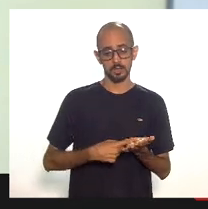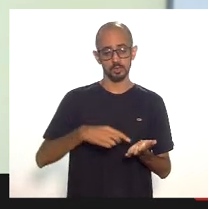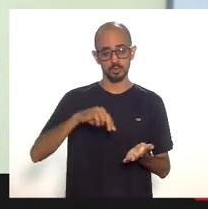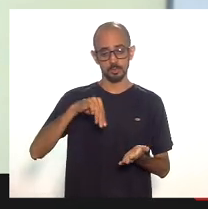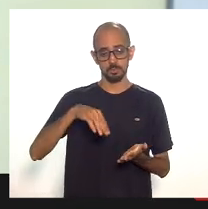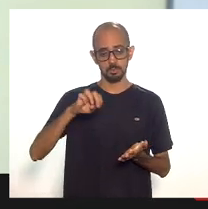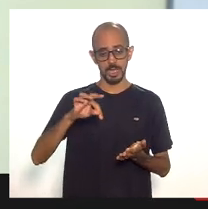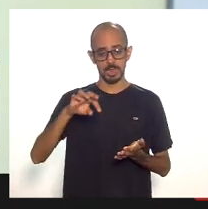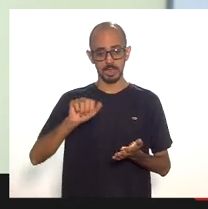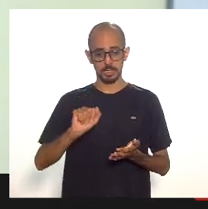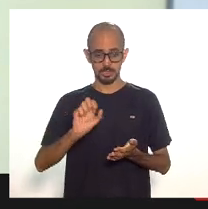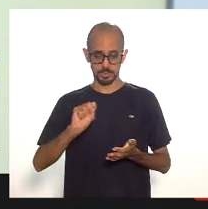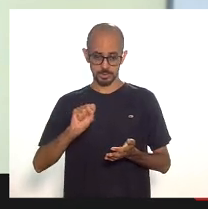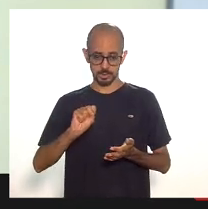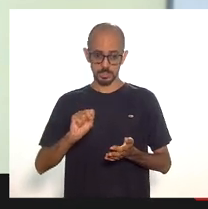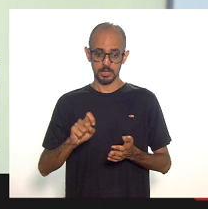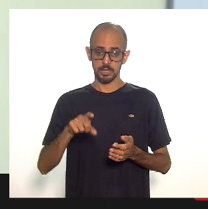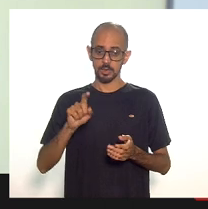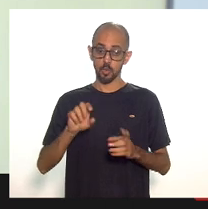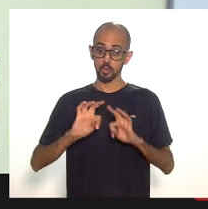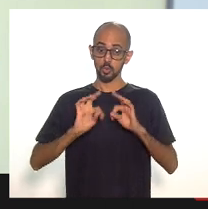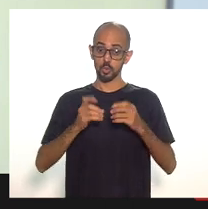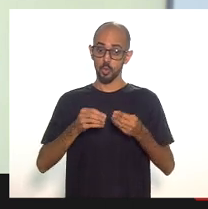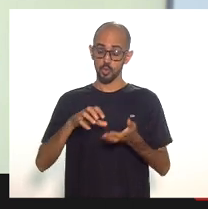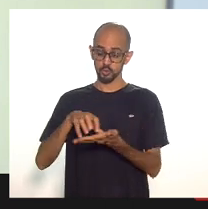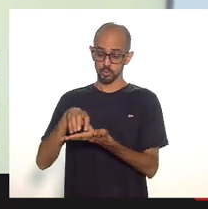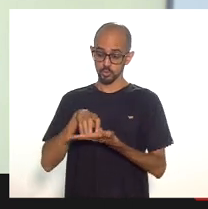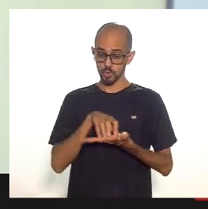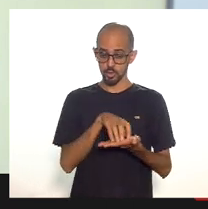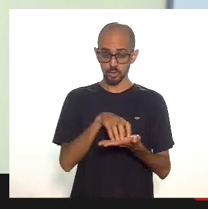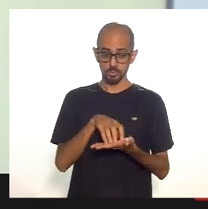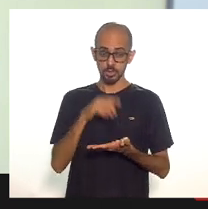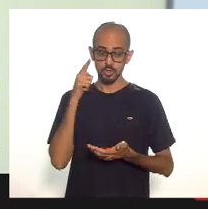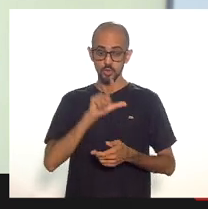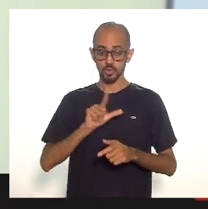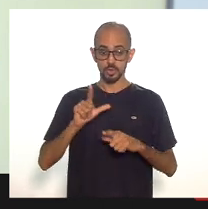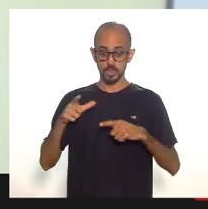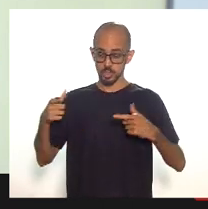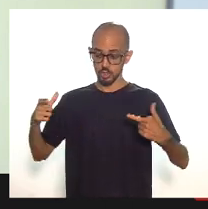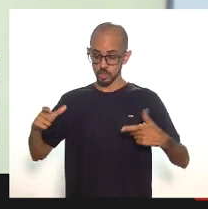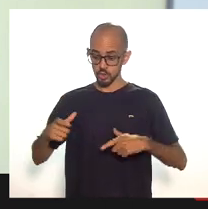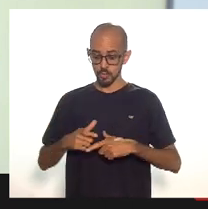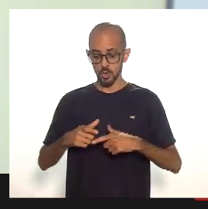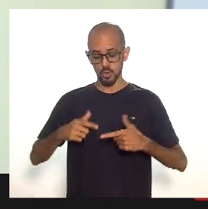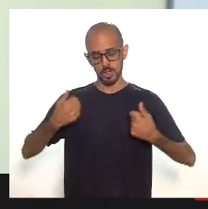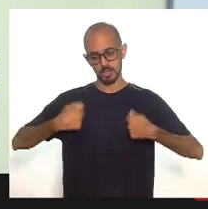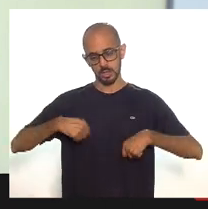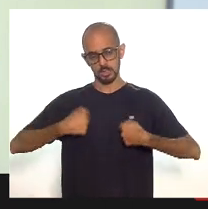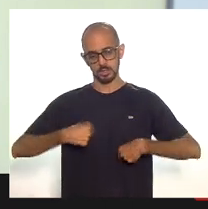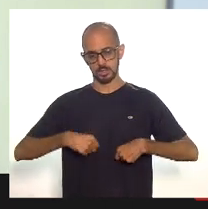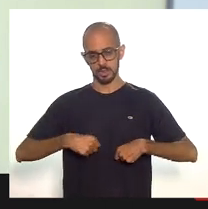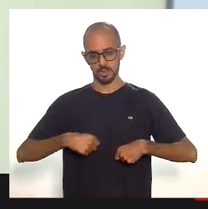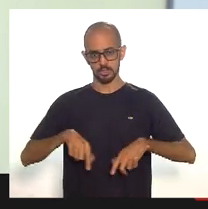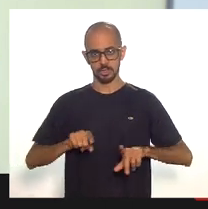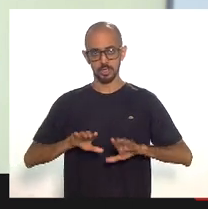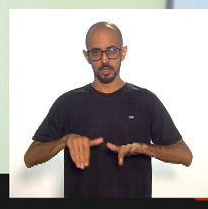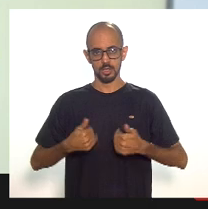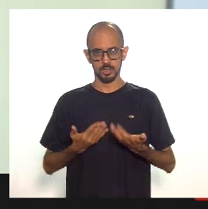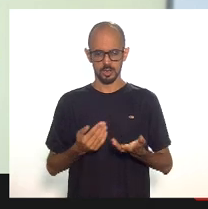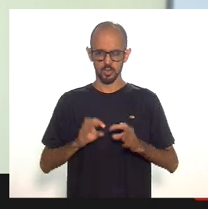unidades, de modo que a gente possa reduzir essas carências. No que a